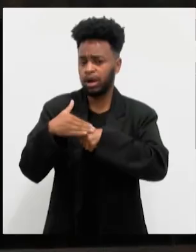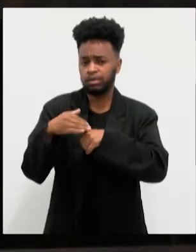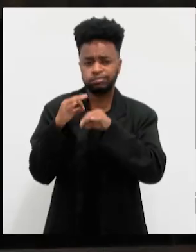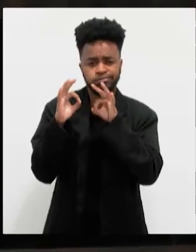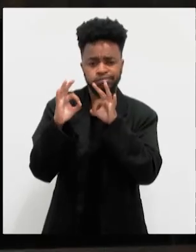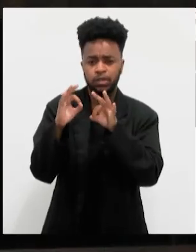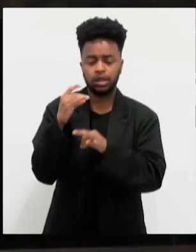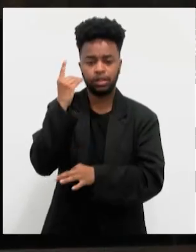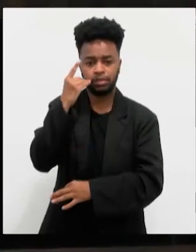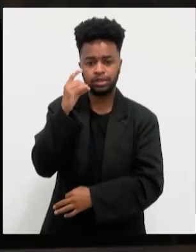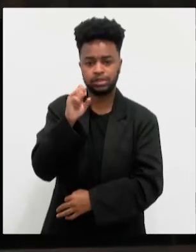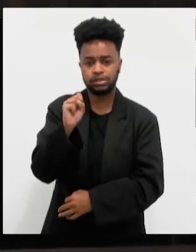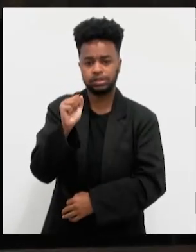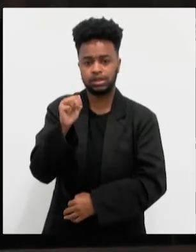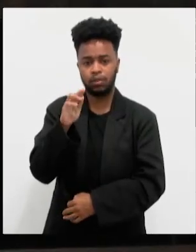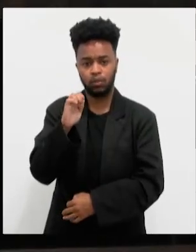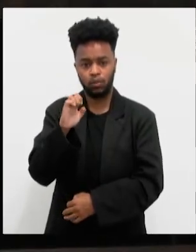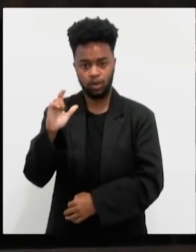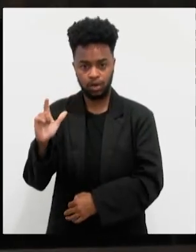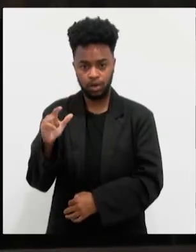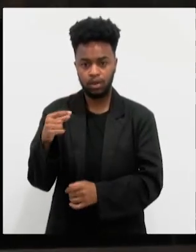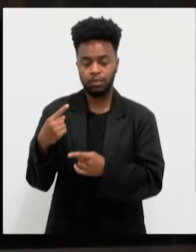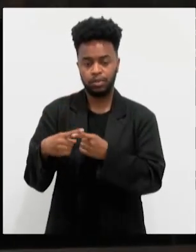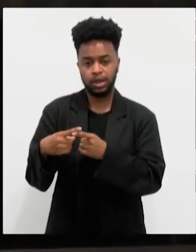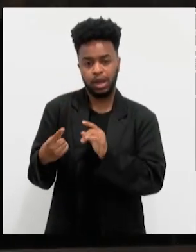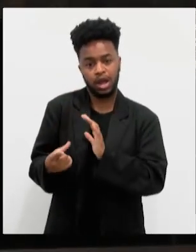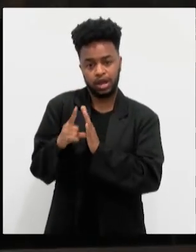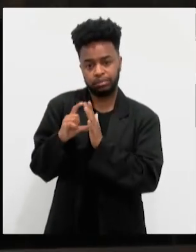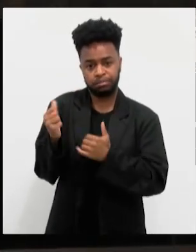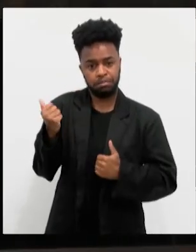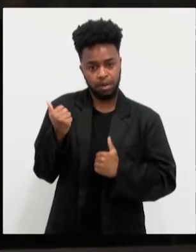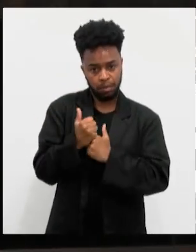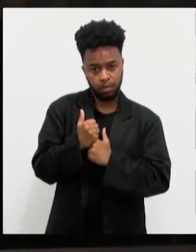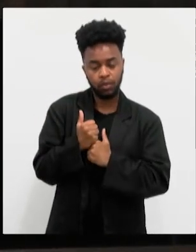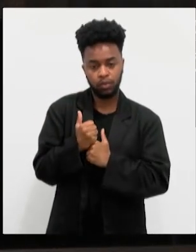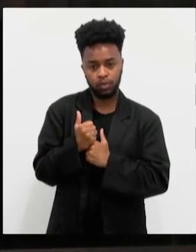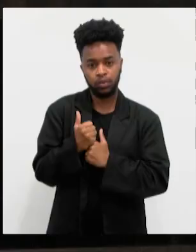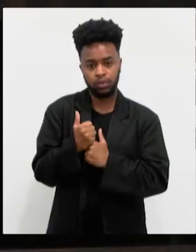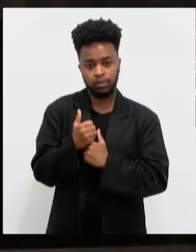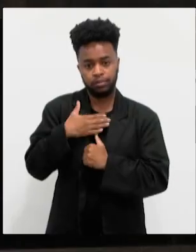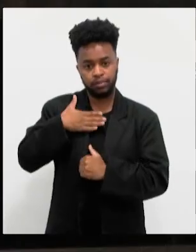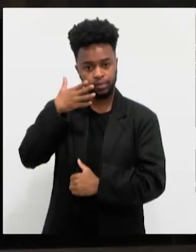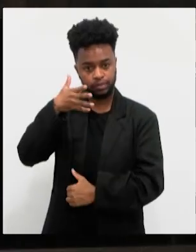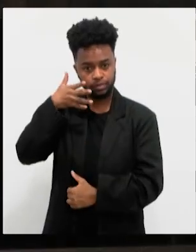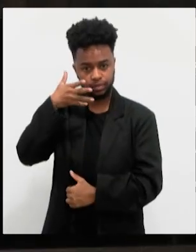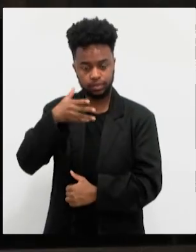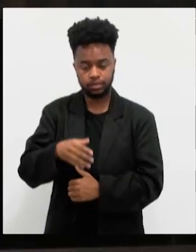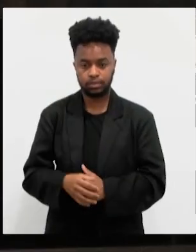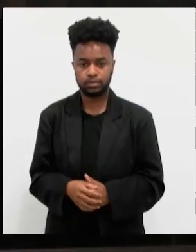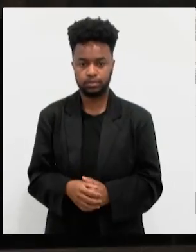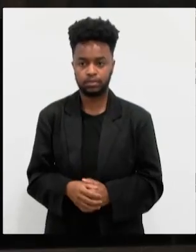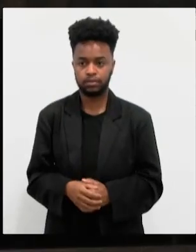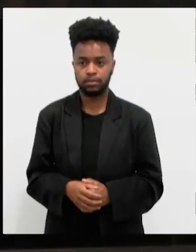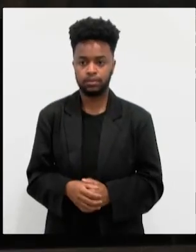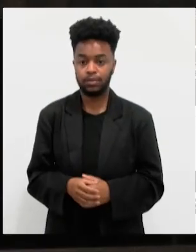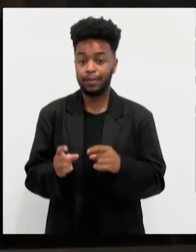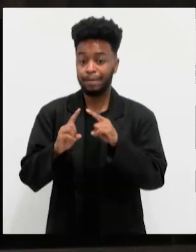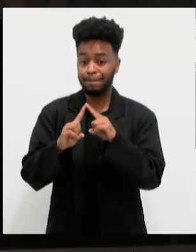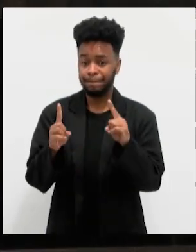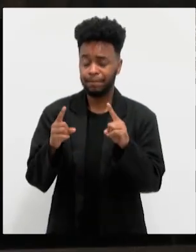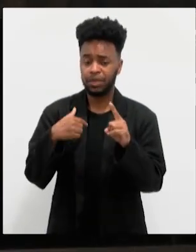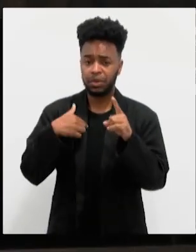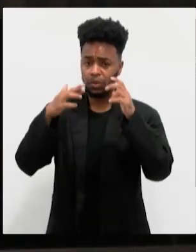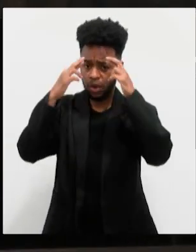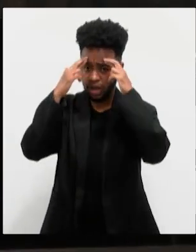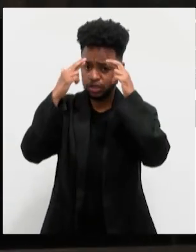deputado Samuel Malafaia, que me deu ainda pouco apoio à minha fala, mas eu tenho um